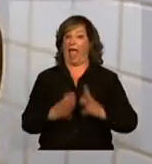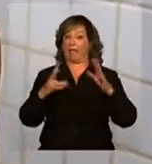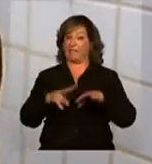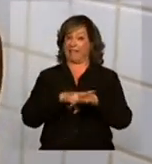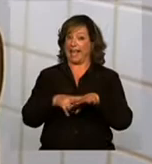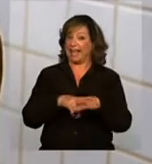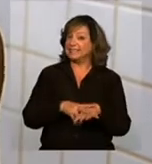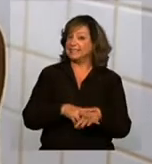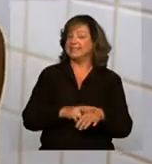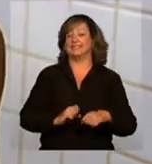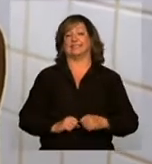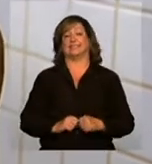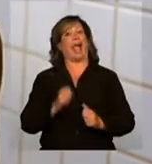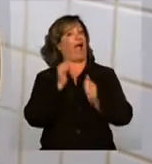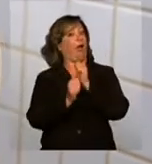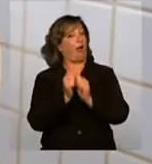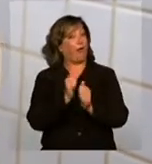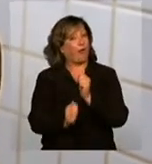Alface,